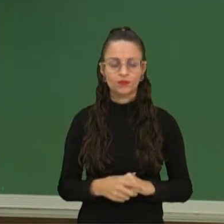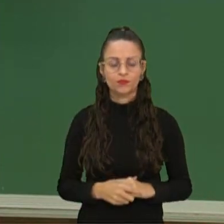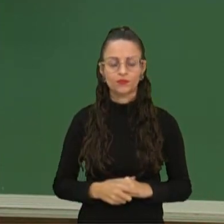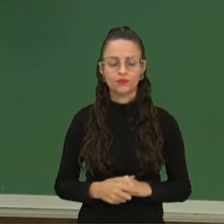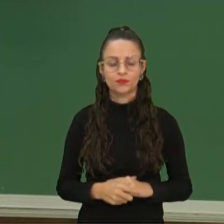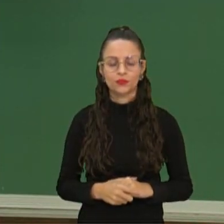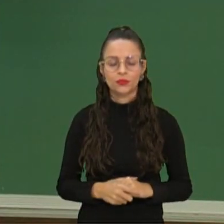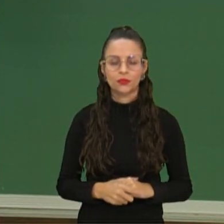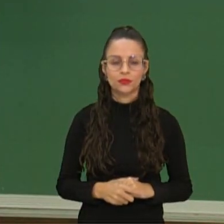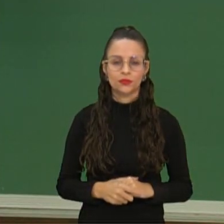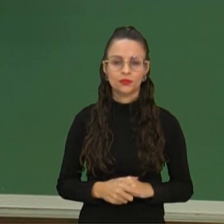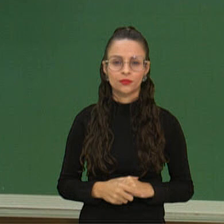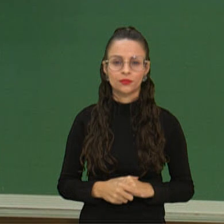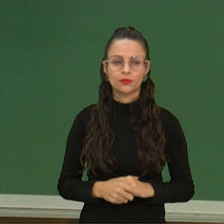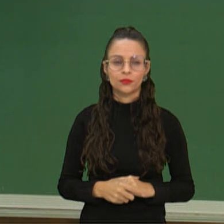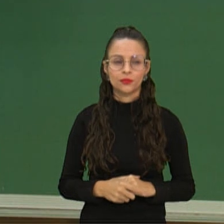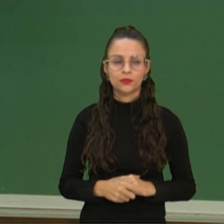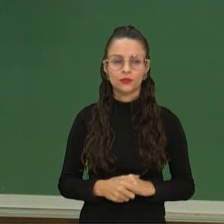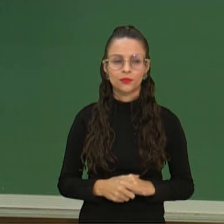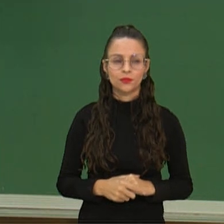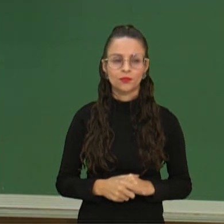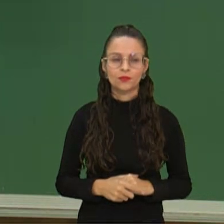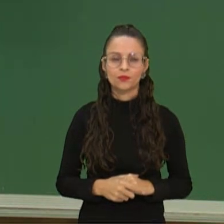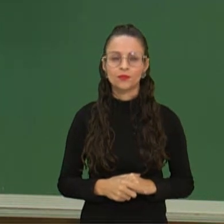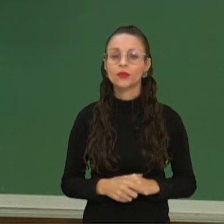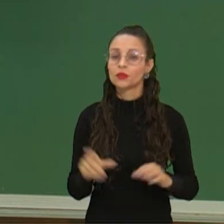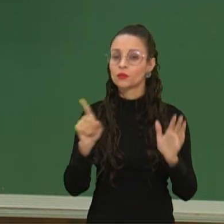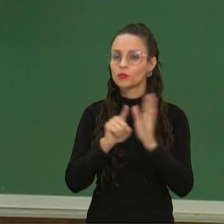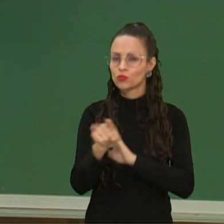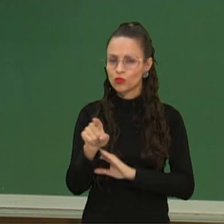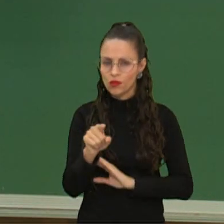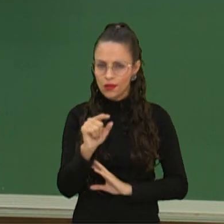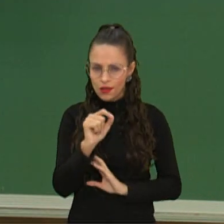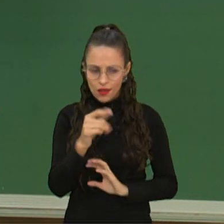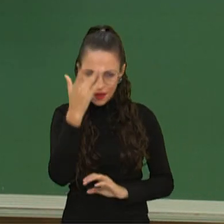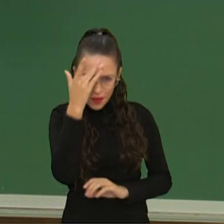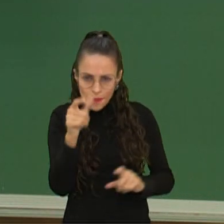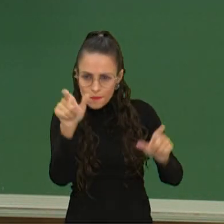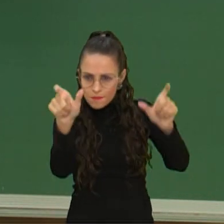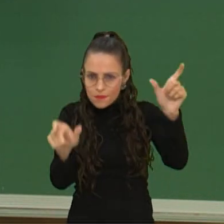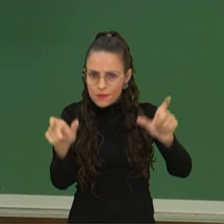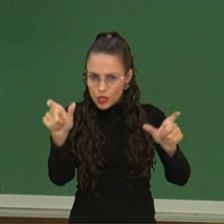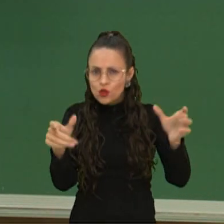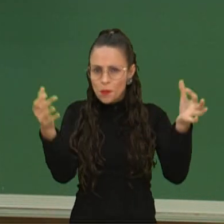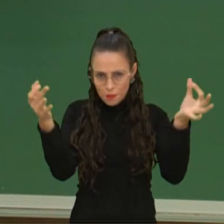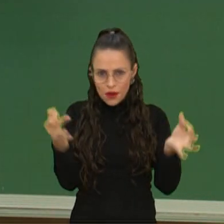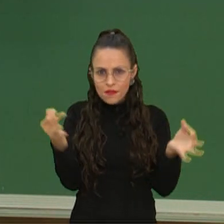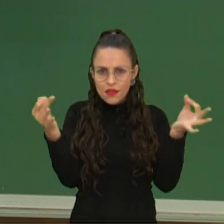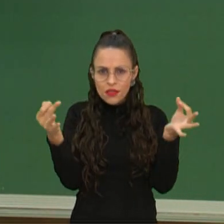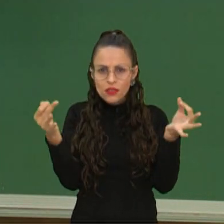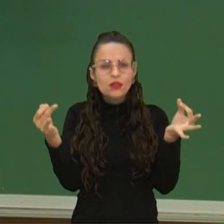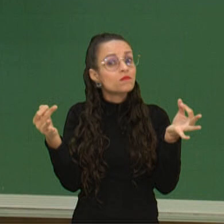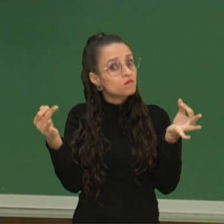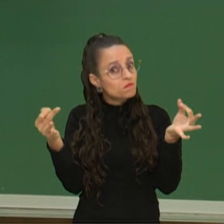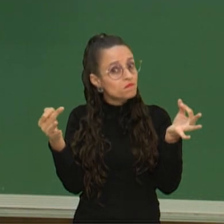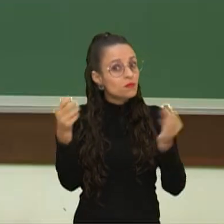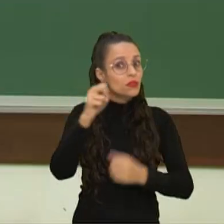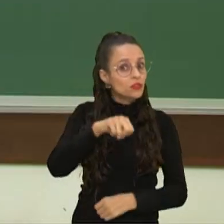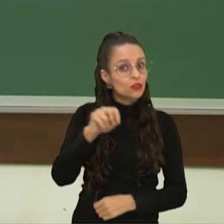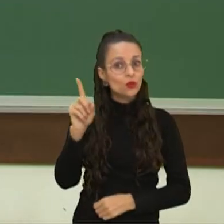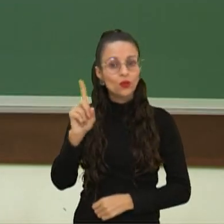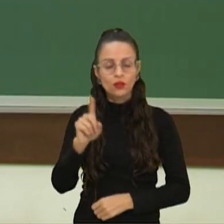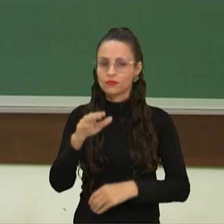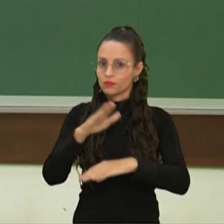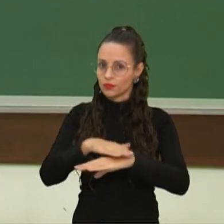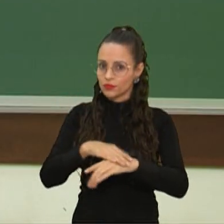people perfect according to the text? Aqui está perguntando se as pessoas elas são perfeitas de acordo com o texto. Yes or no? Eu vou dar um tempinho